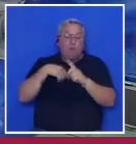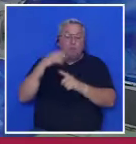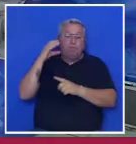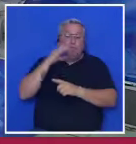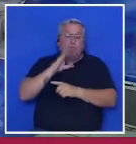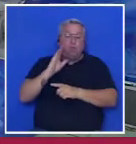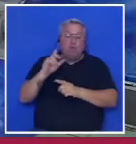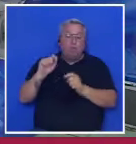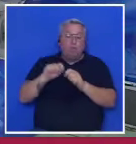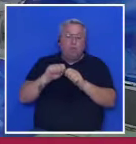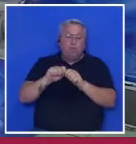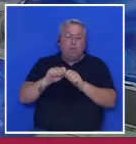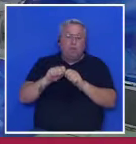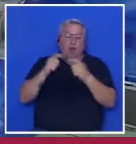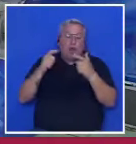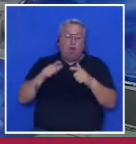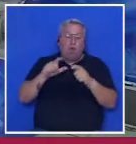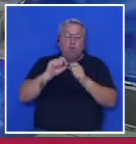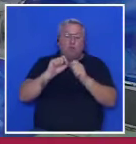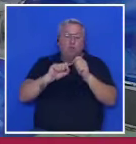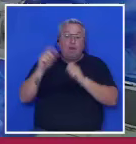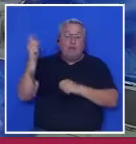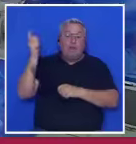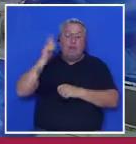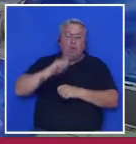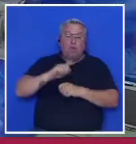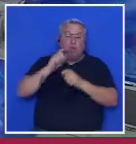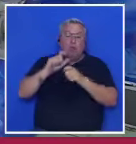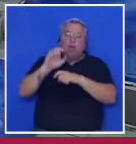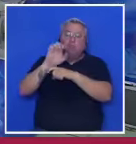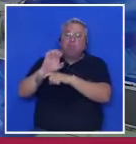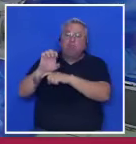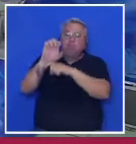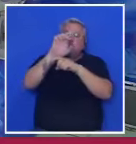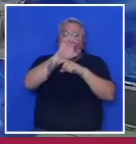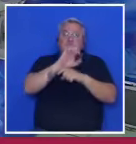já poderão saber de onde são as apostas vencedoras ou se o prêmio está acumulado.